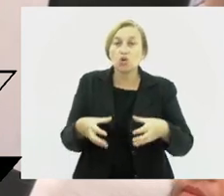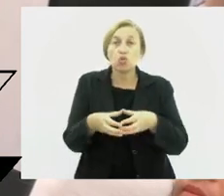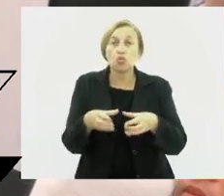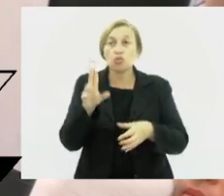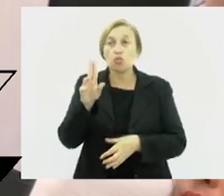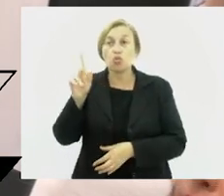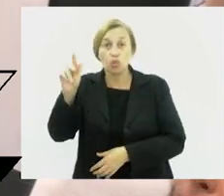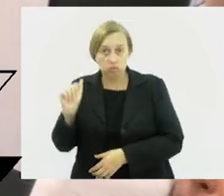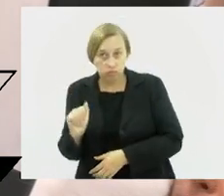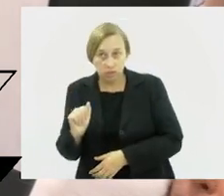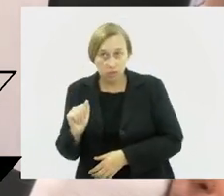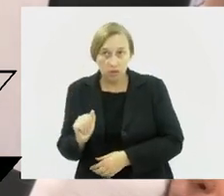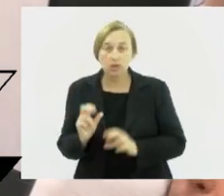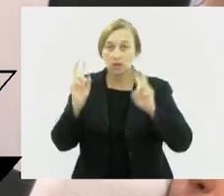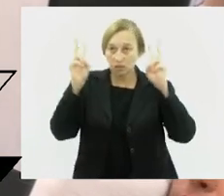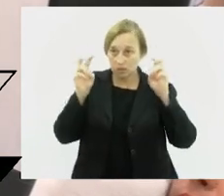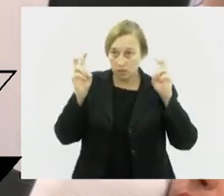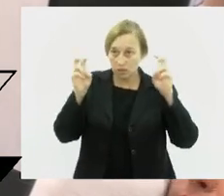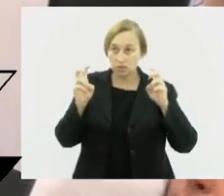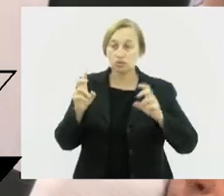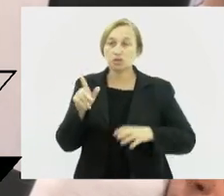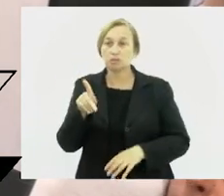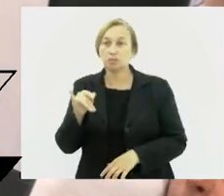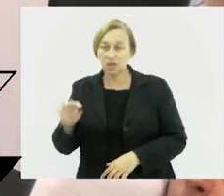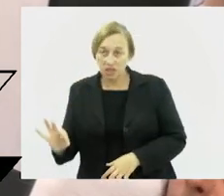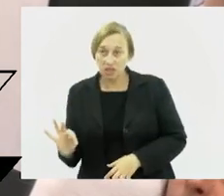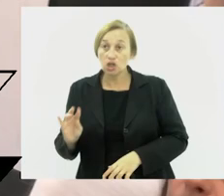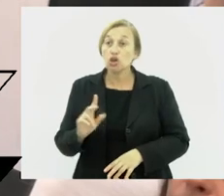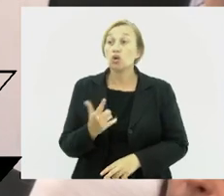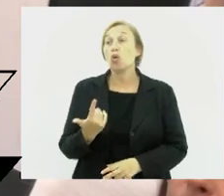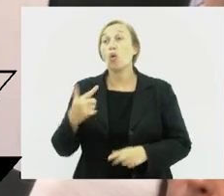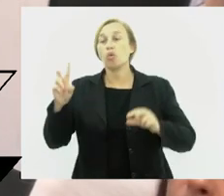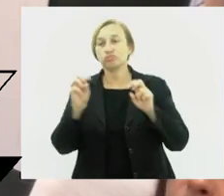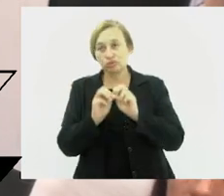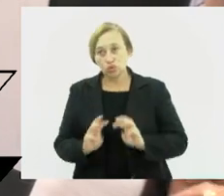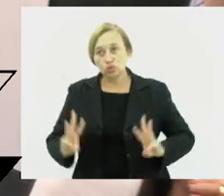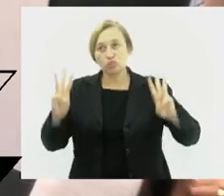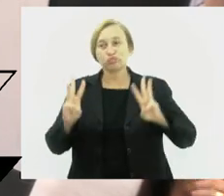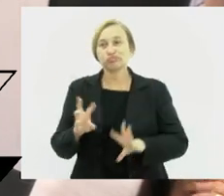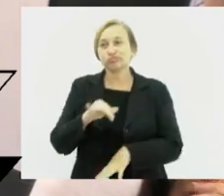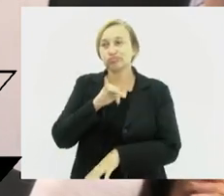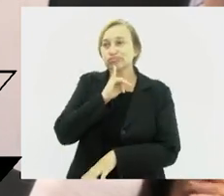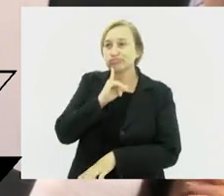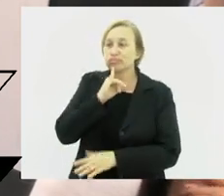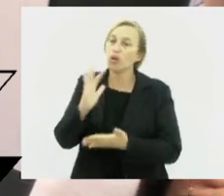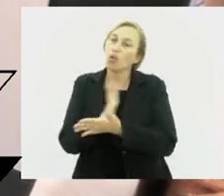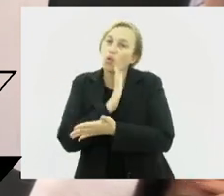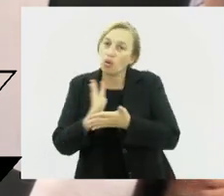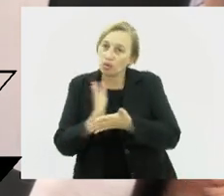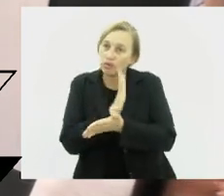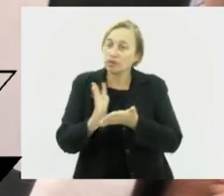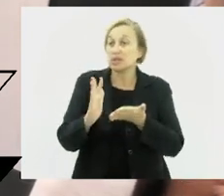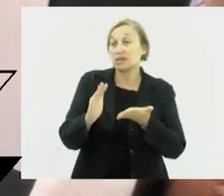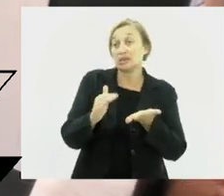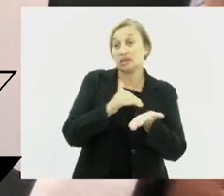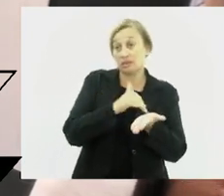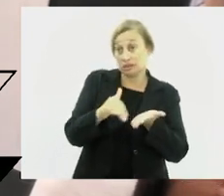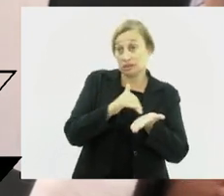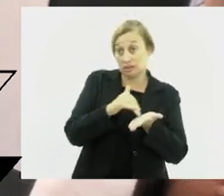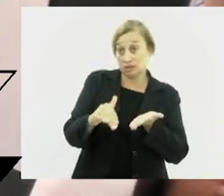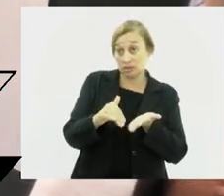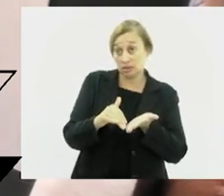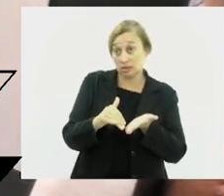gente dedicada à questão dos pitbulls, outras ONGs aqui, e lamento que algumas secretarias municipais de algumas cidades não estejam